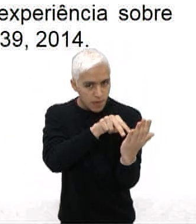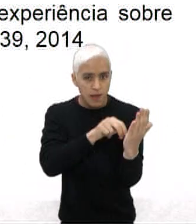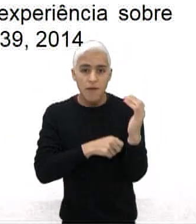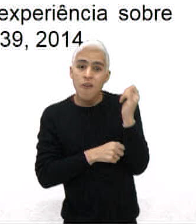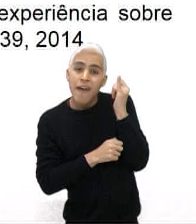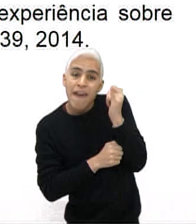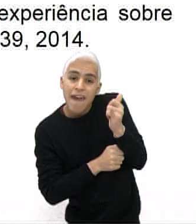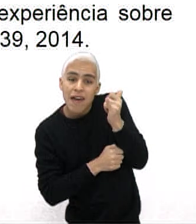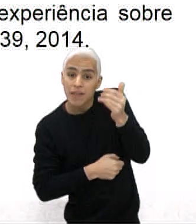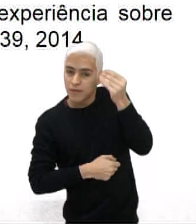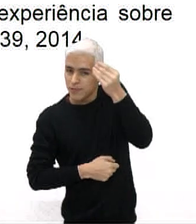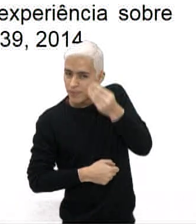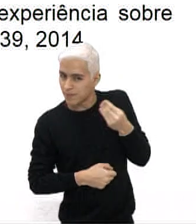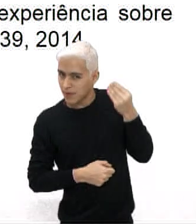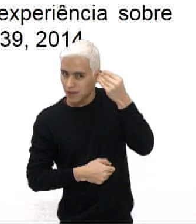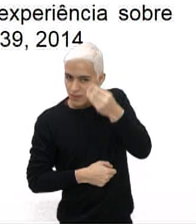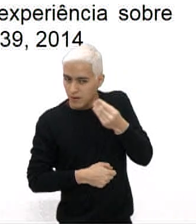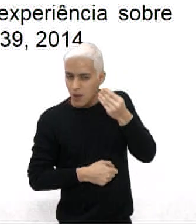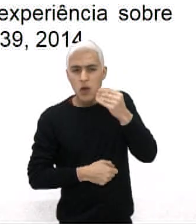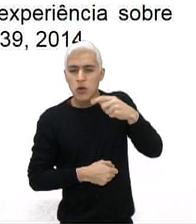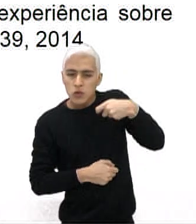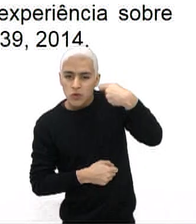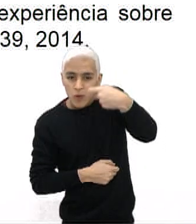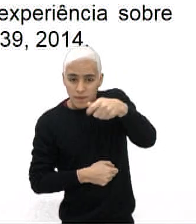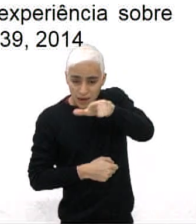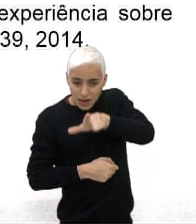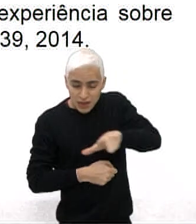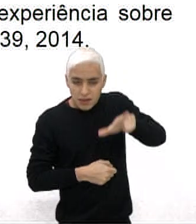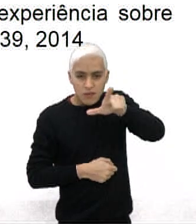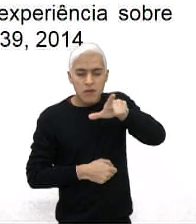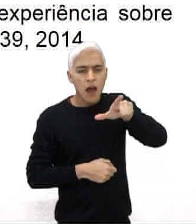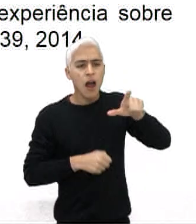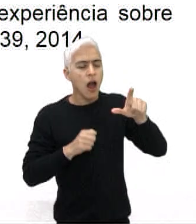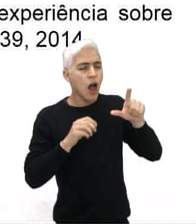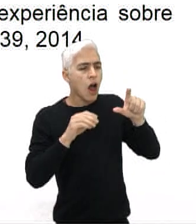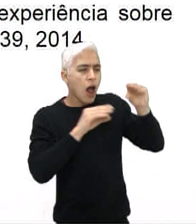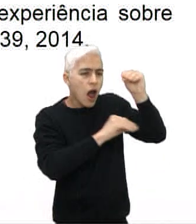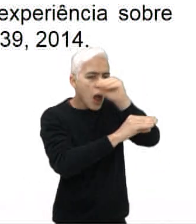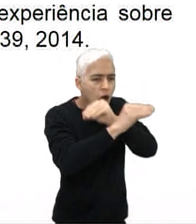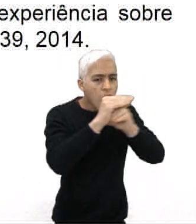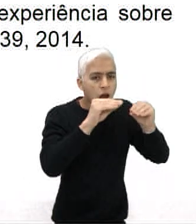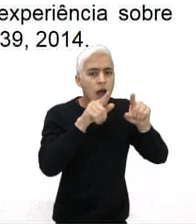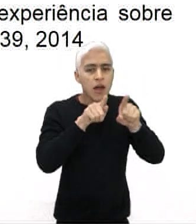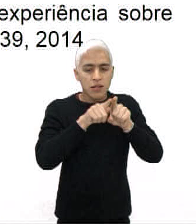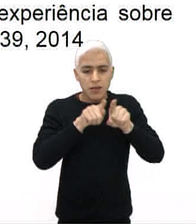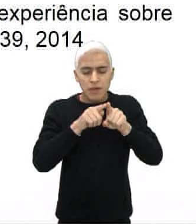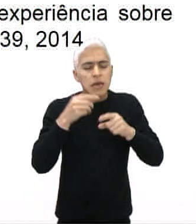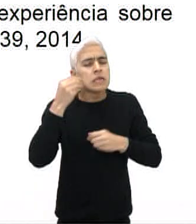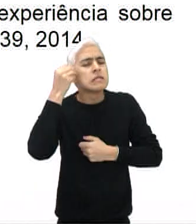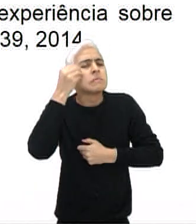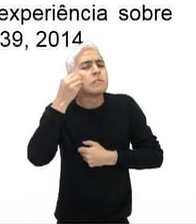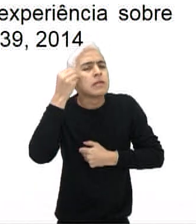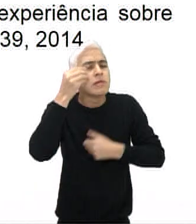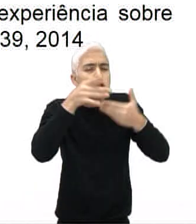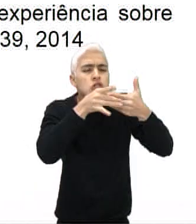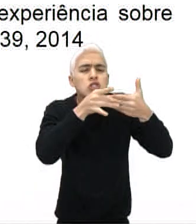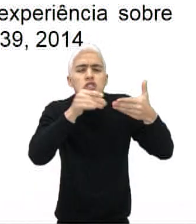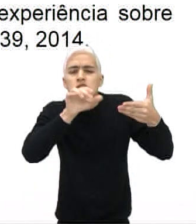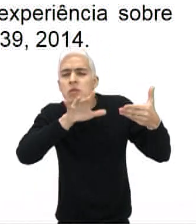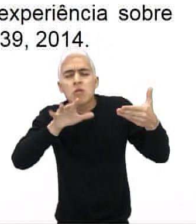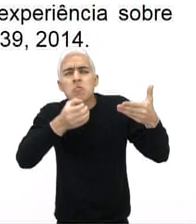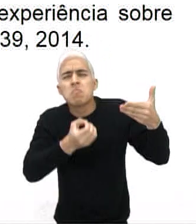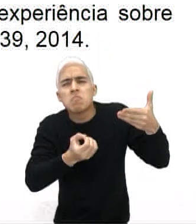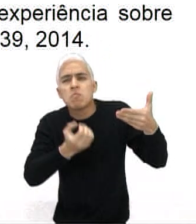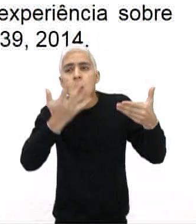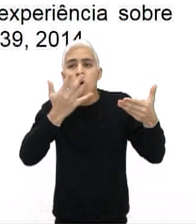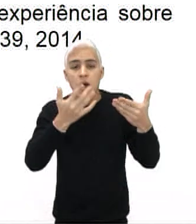um relato de experiência sobre literatura oral e experimentação multissemiótica. A autora